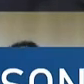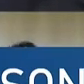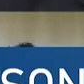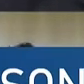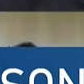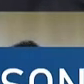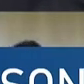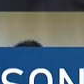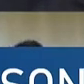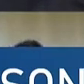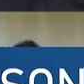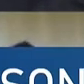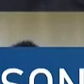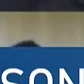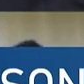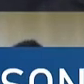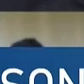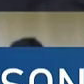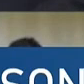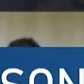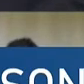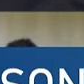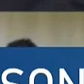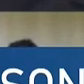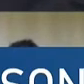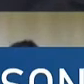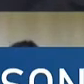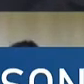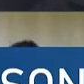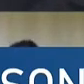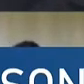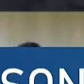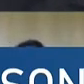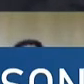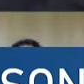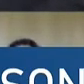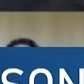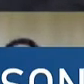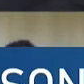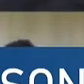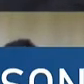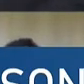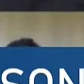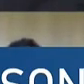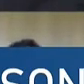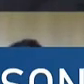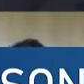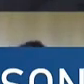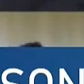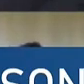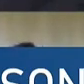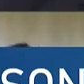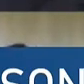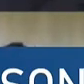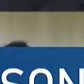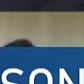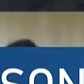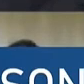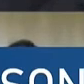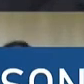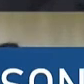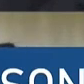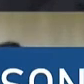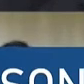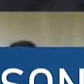probatória, que foi deflagrada hoje, com as buscas e apreensões. Então, os alvos da busca e apreensão